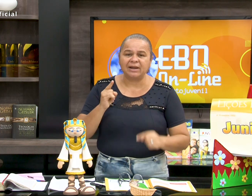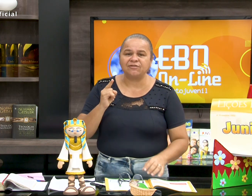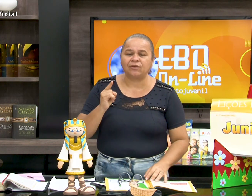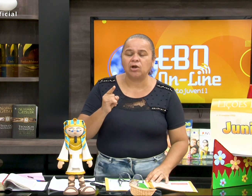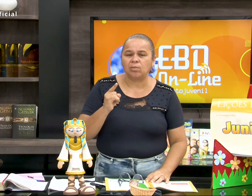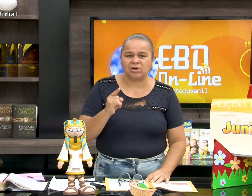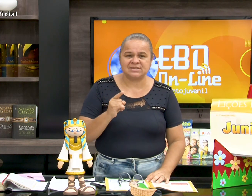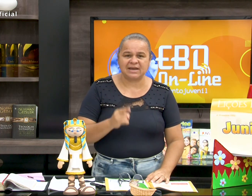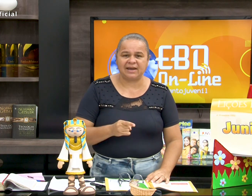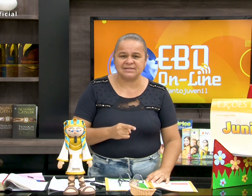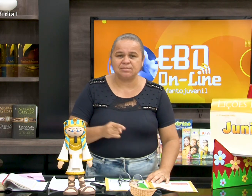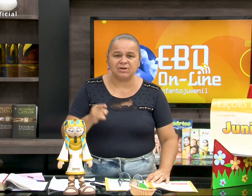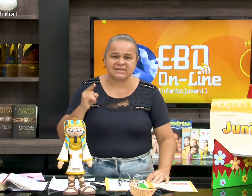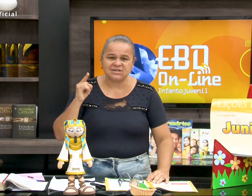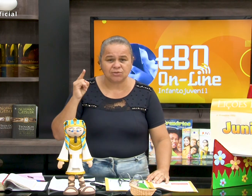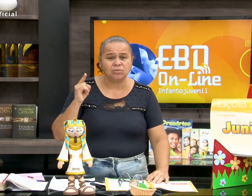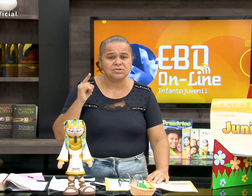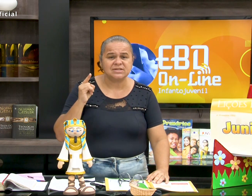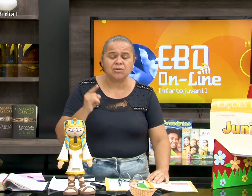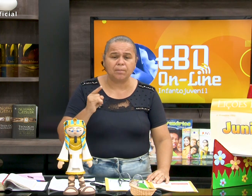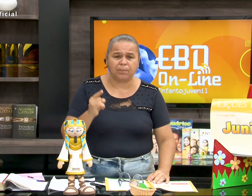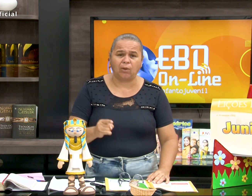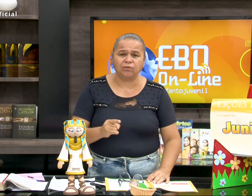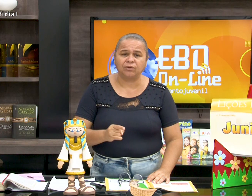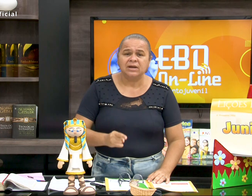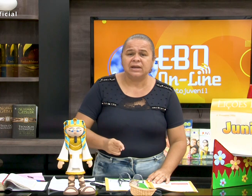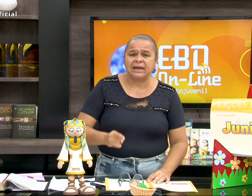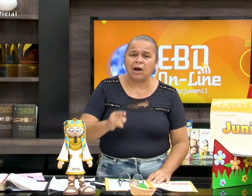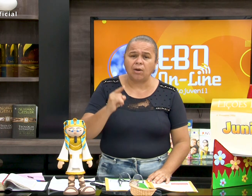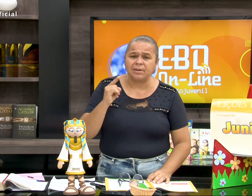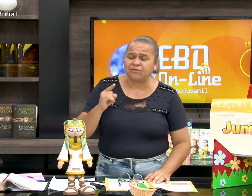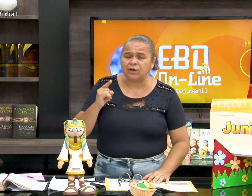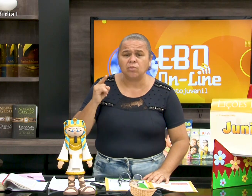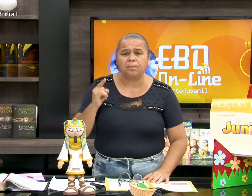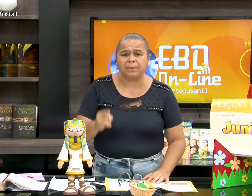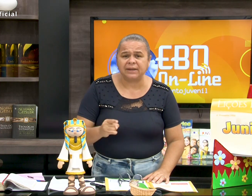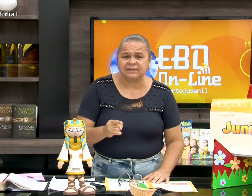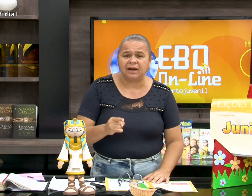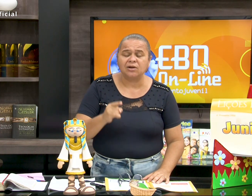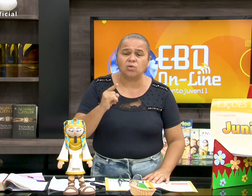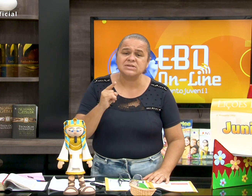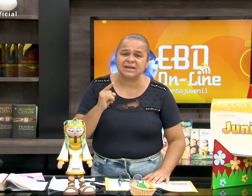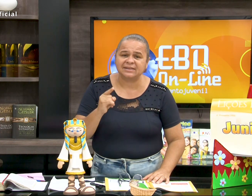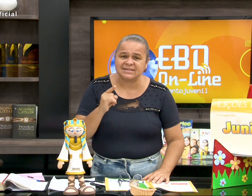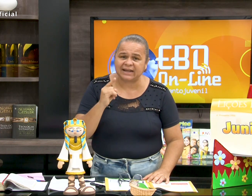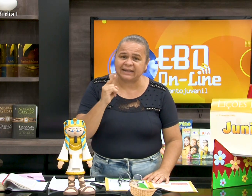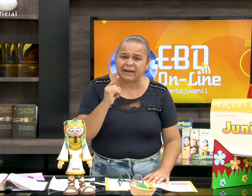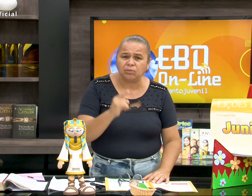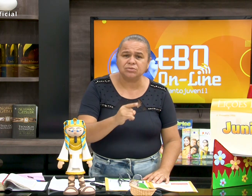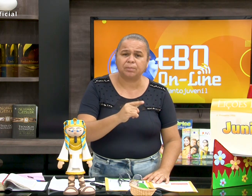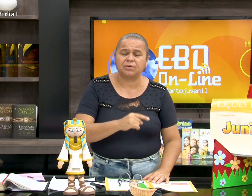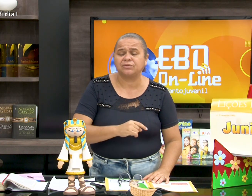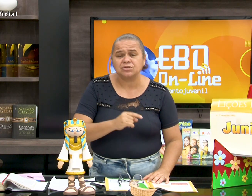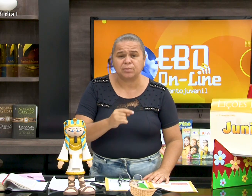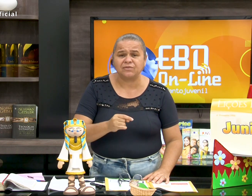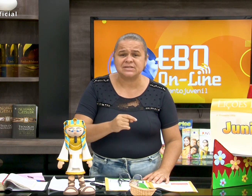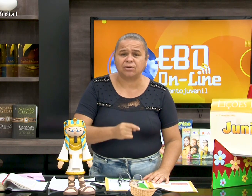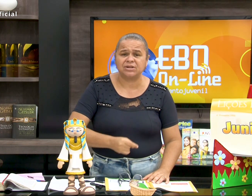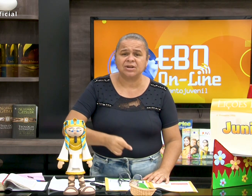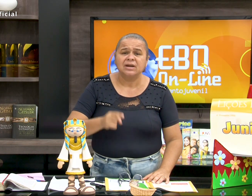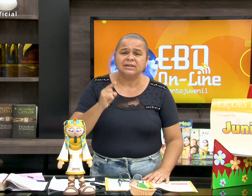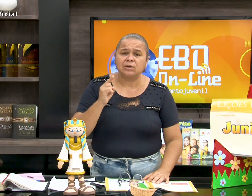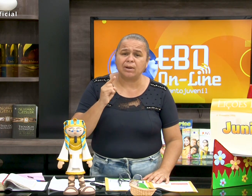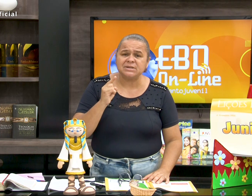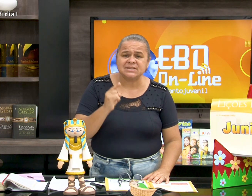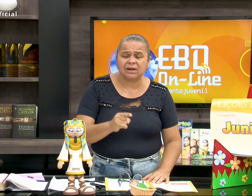assim como Ele foi com Moisés e Moisés conduziu o povo e a obra foi cumprida, cumprida. Com certeza, cada um dos